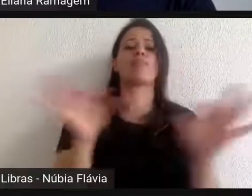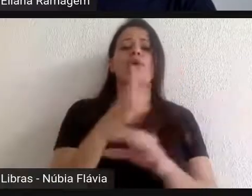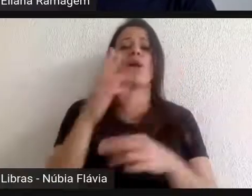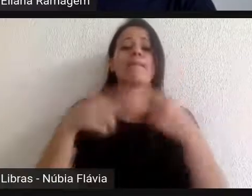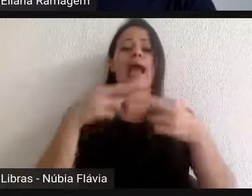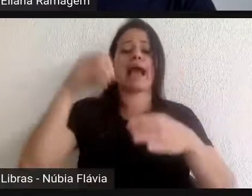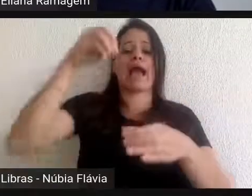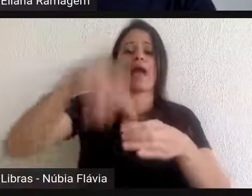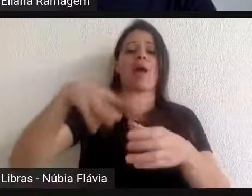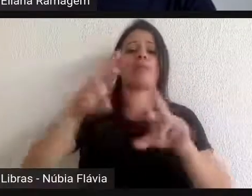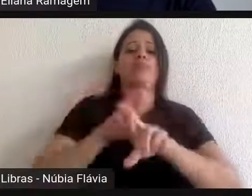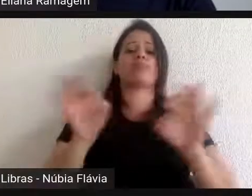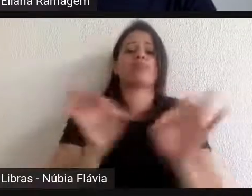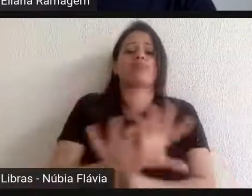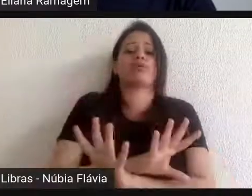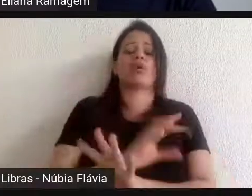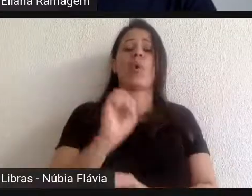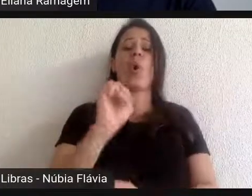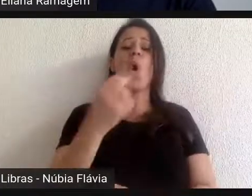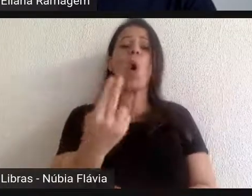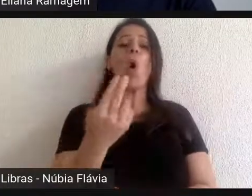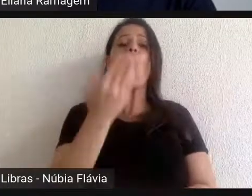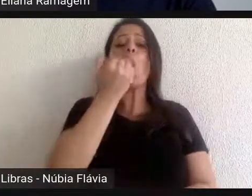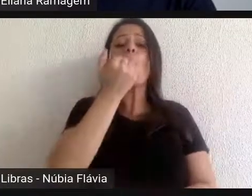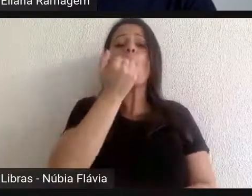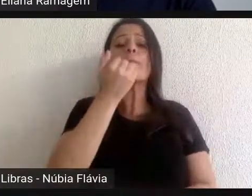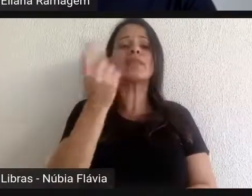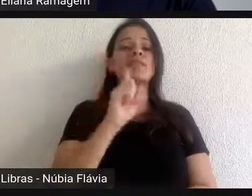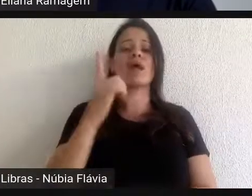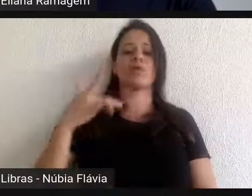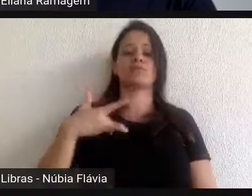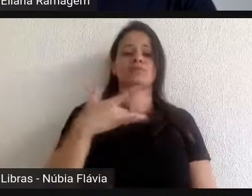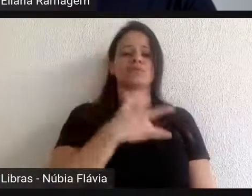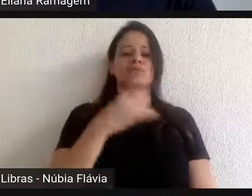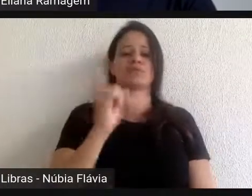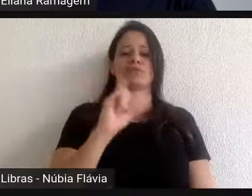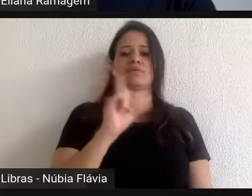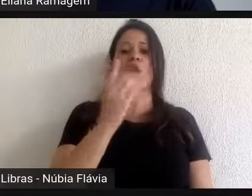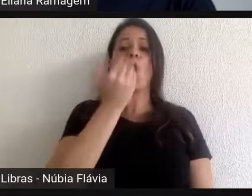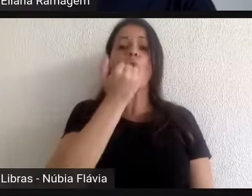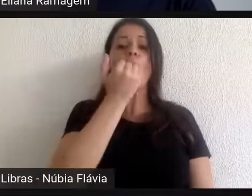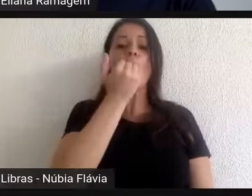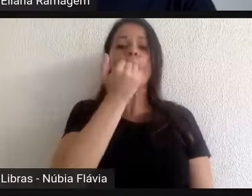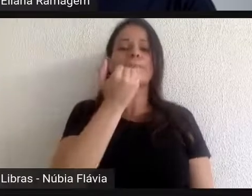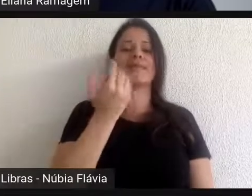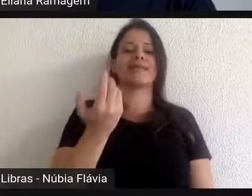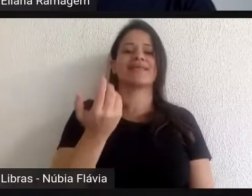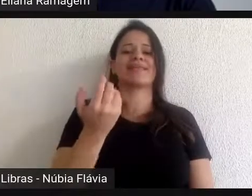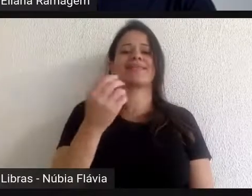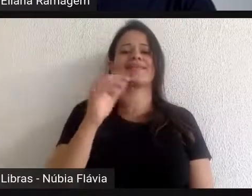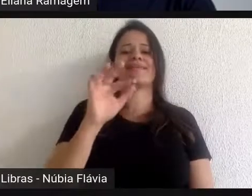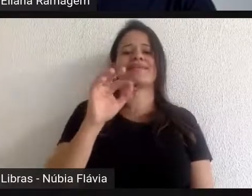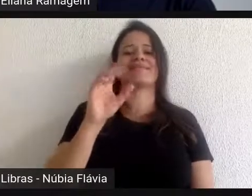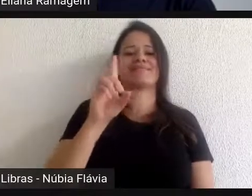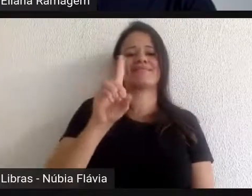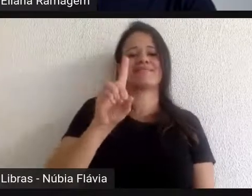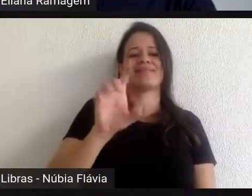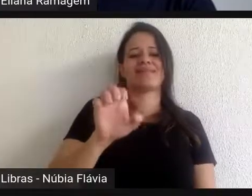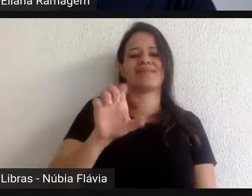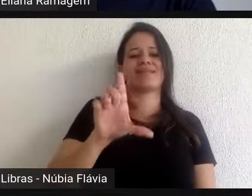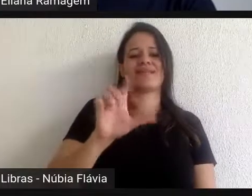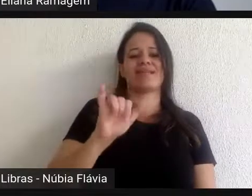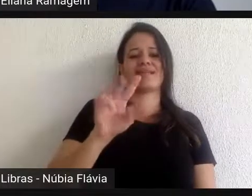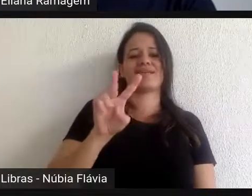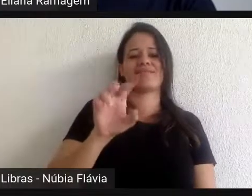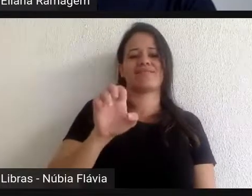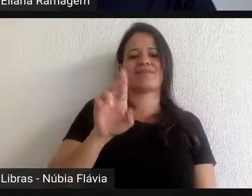rápido, né? Ou acabar pedindo alguma comida de delivery, né? Então, às vezes, eu chego até a